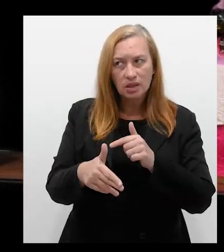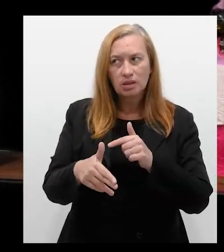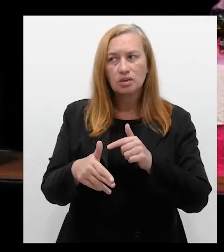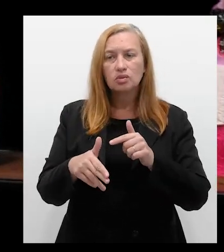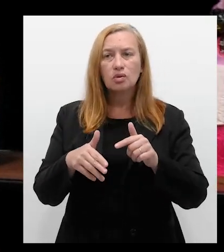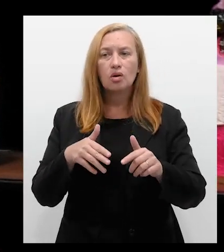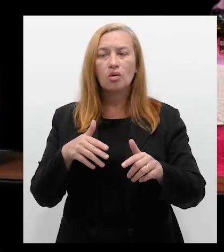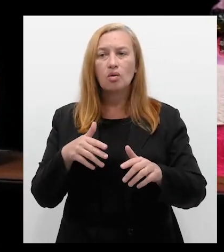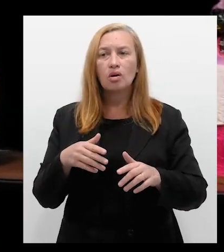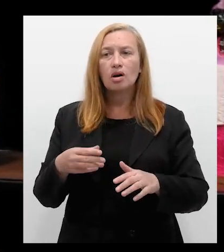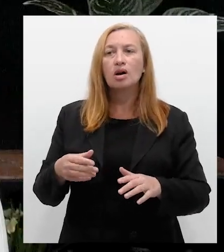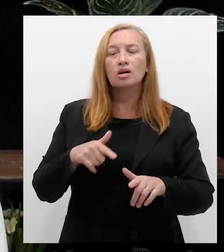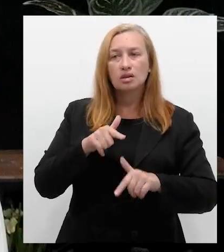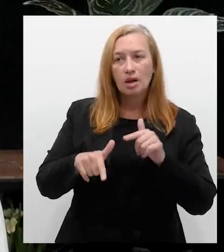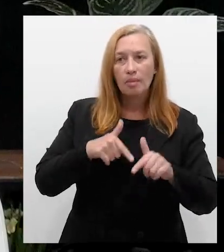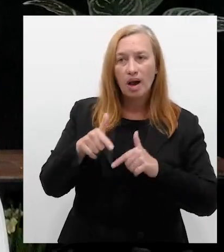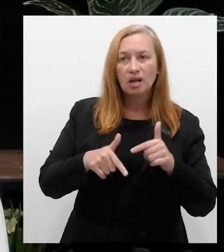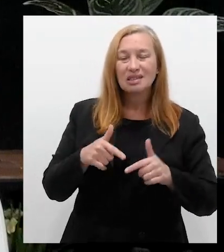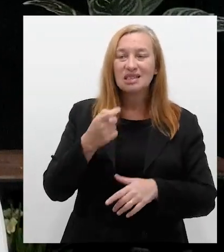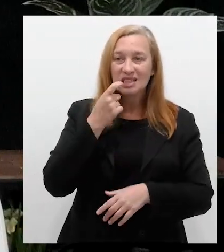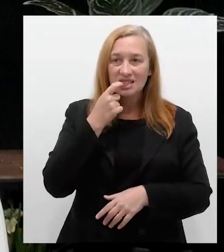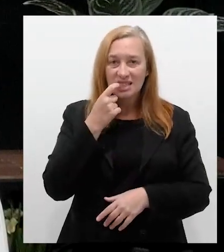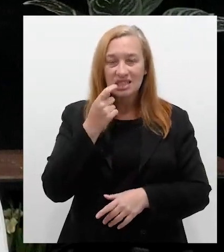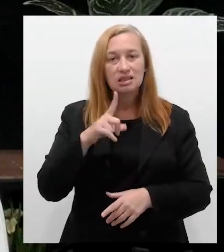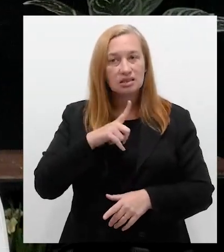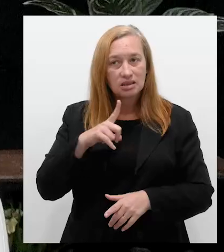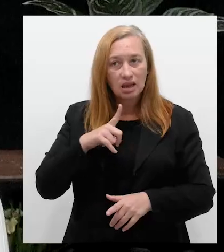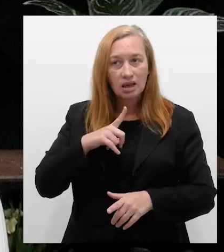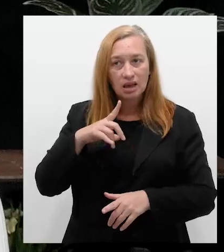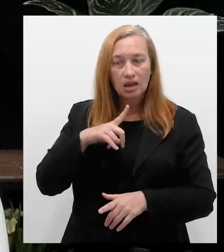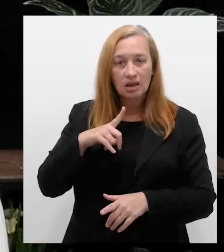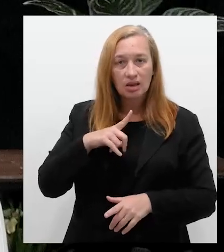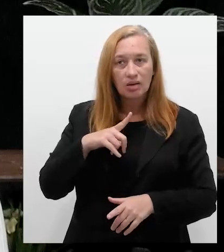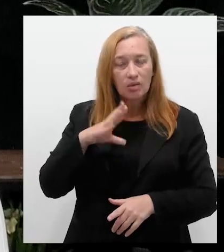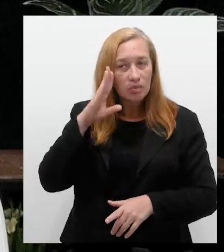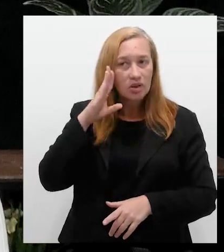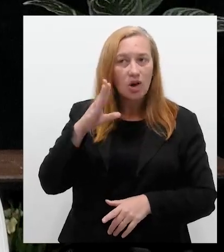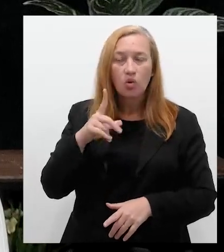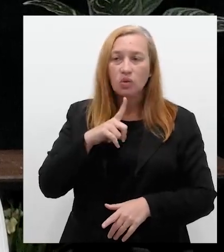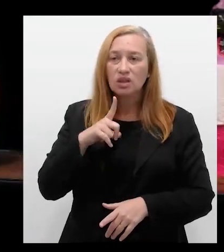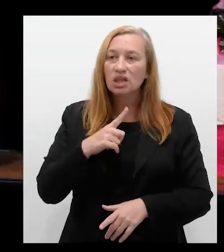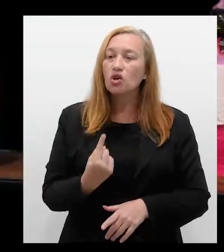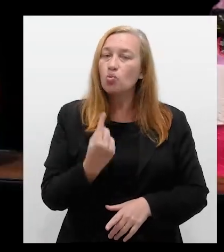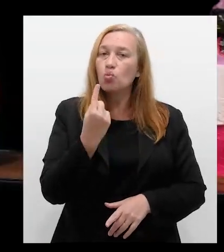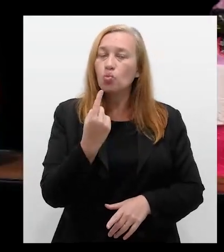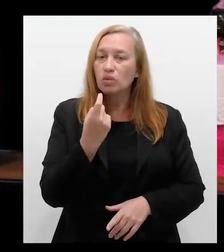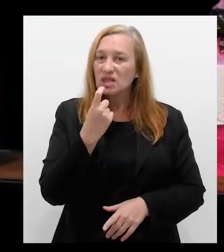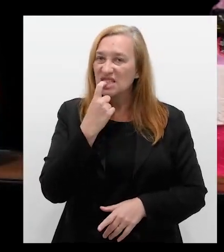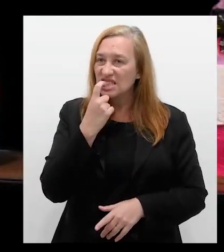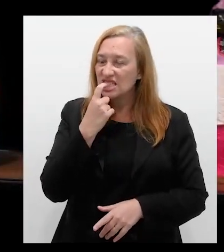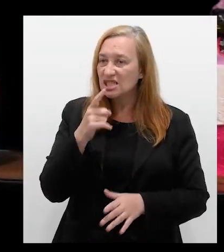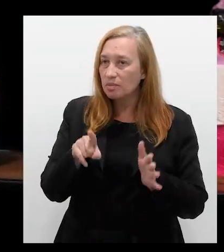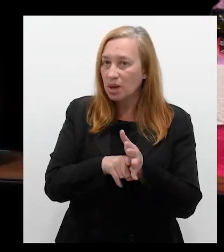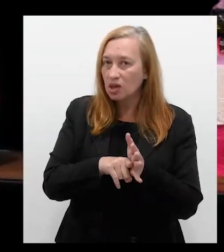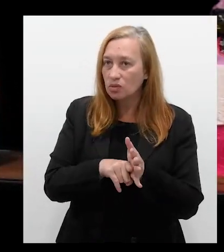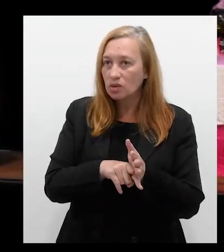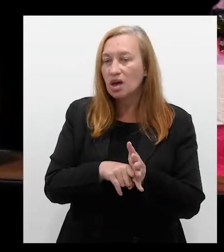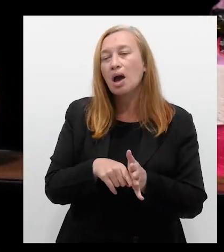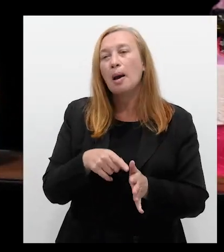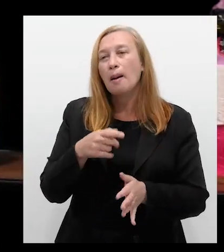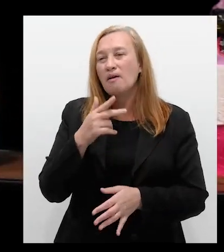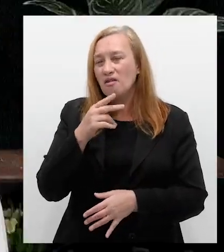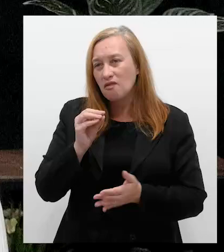convivência social. E dente tem uma função, né? Quer dizer, quando você tem menos um dente, parece que é pouco, mas não